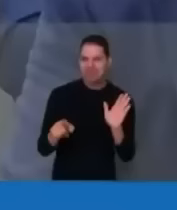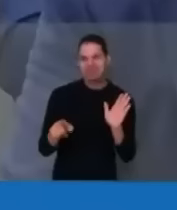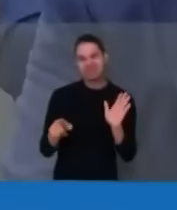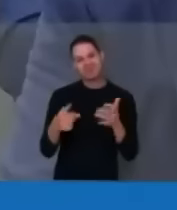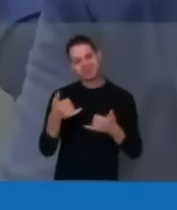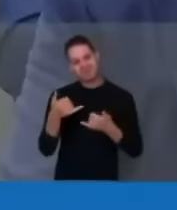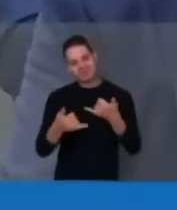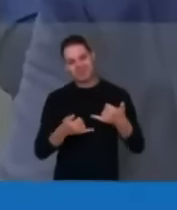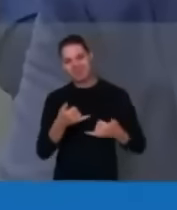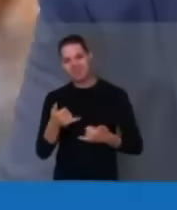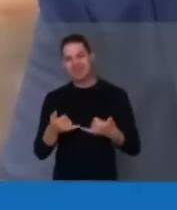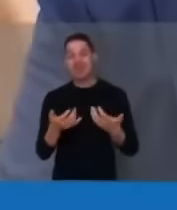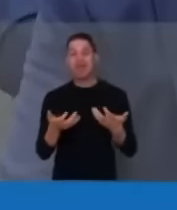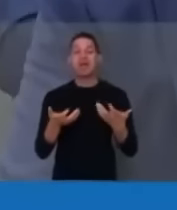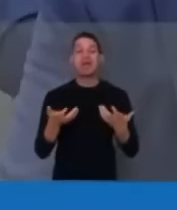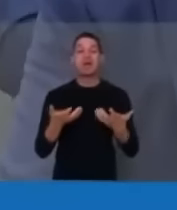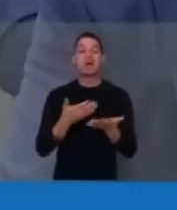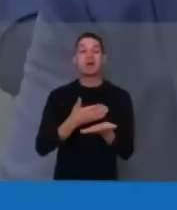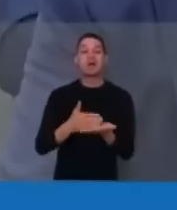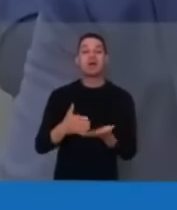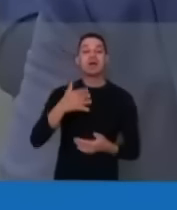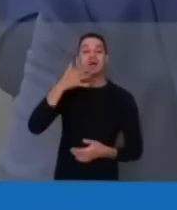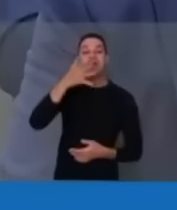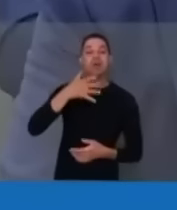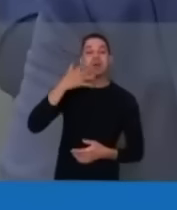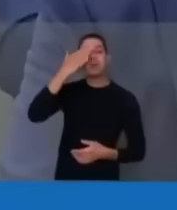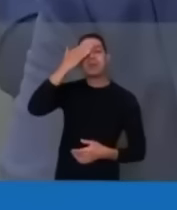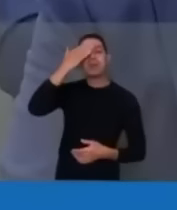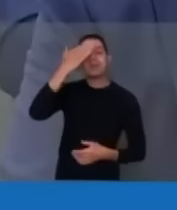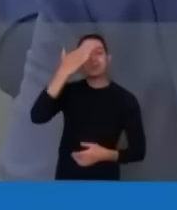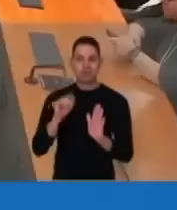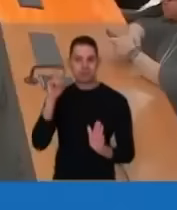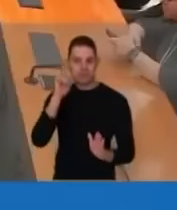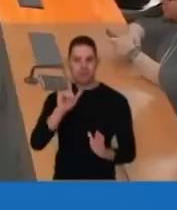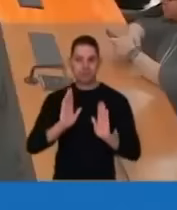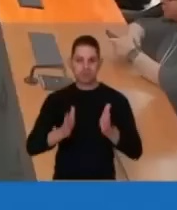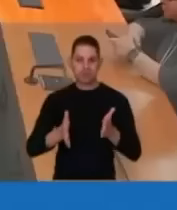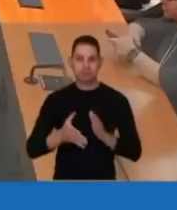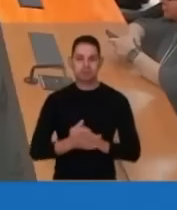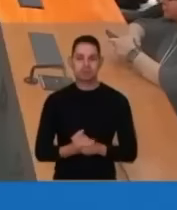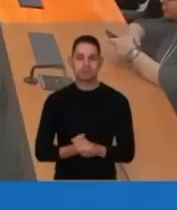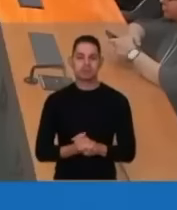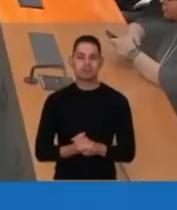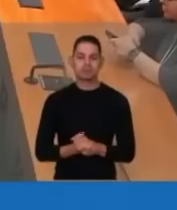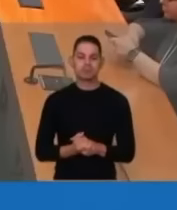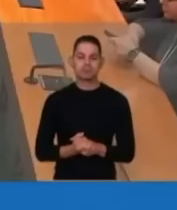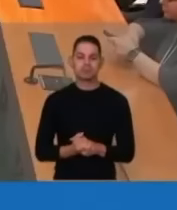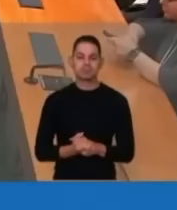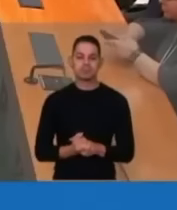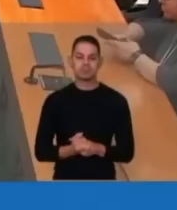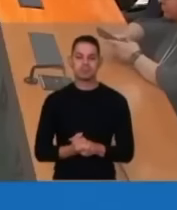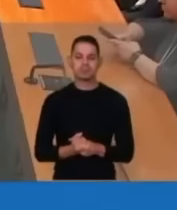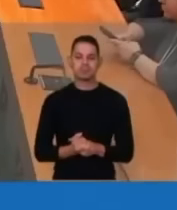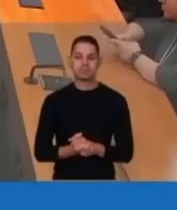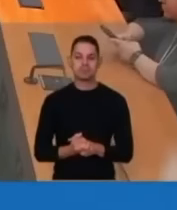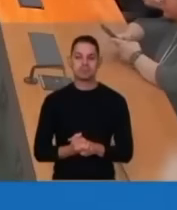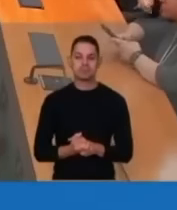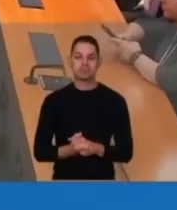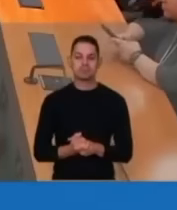escreveu a gente Nunca experimentou o Coba um modelo diferente de menos estado a gente sempre pensa